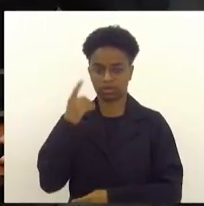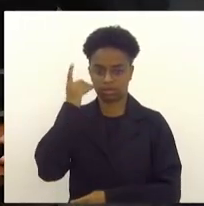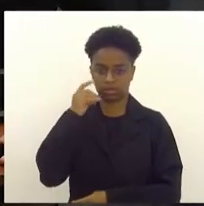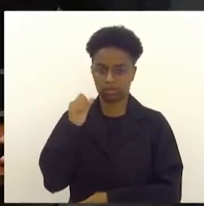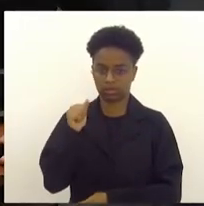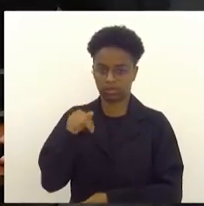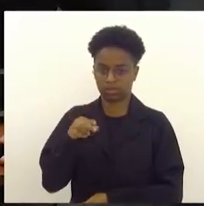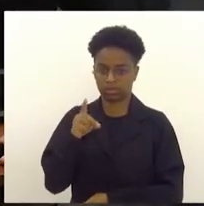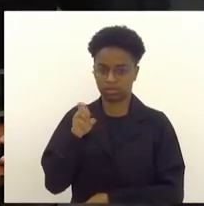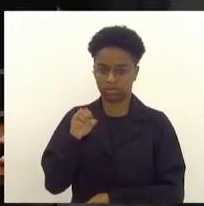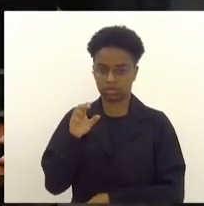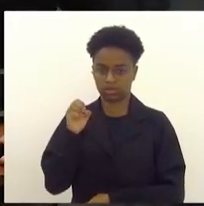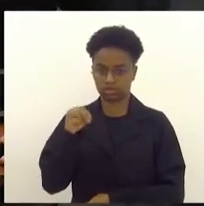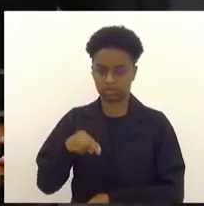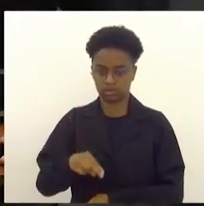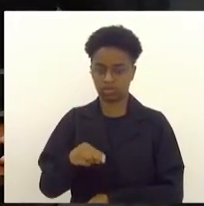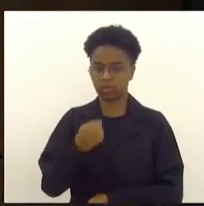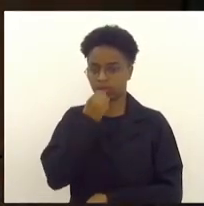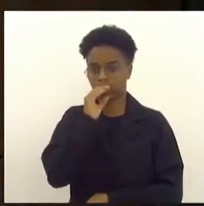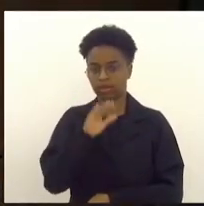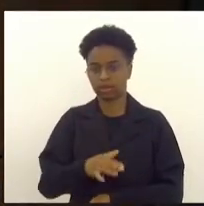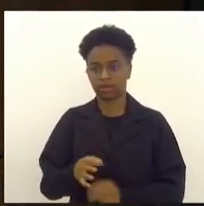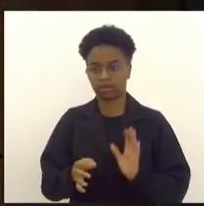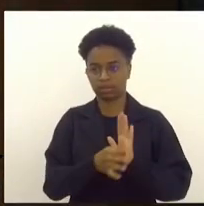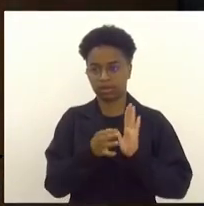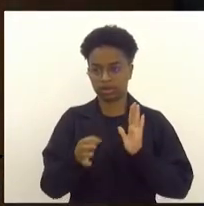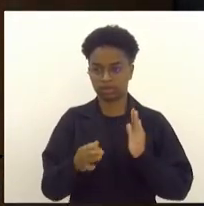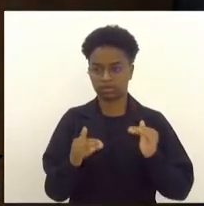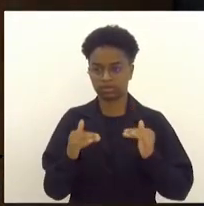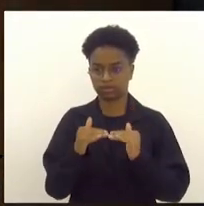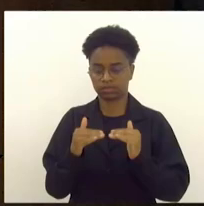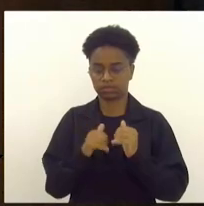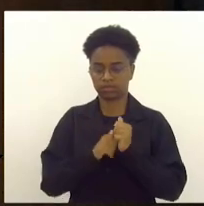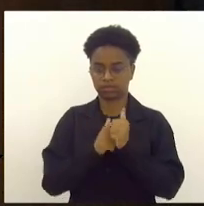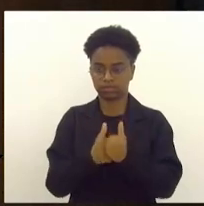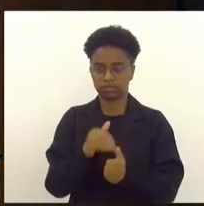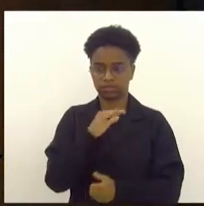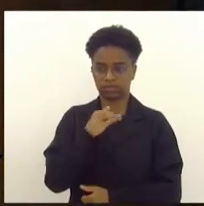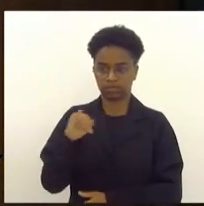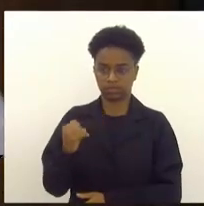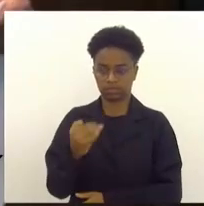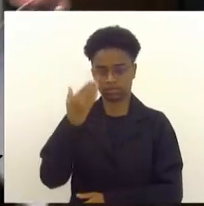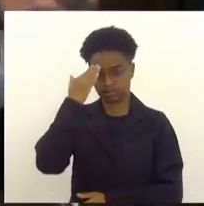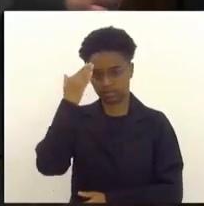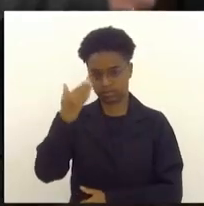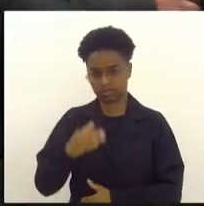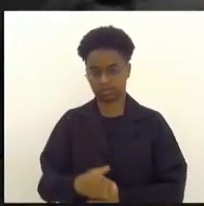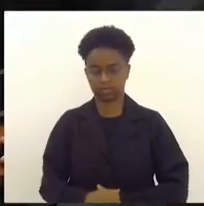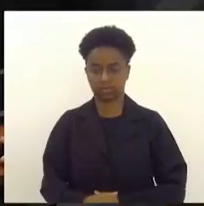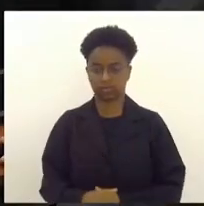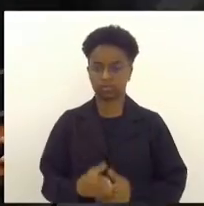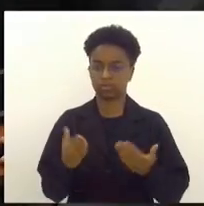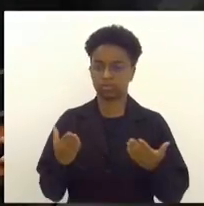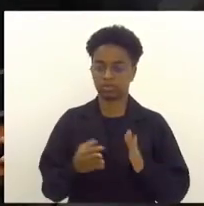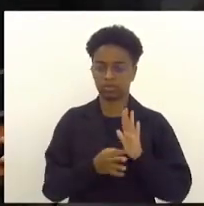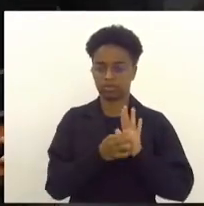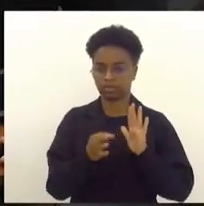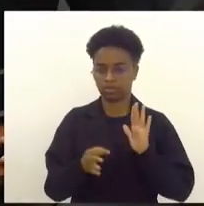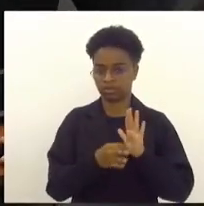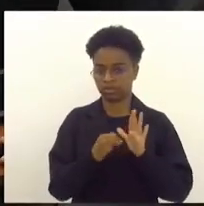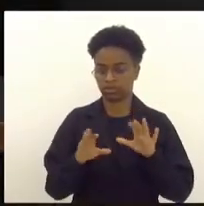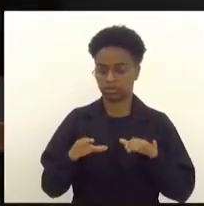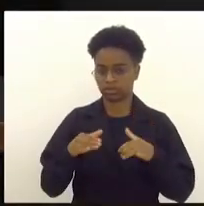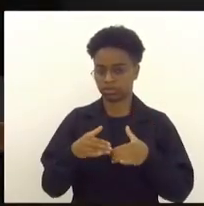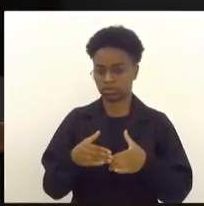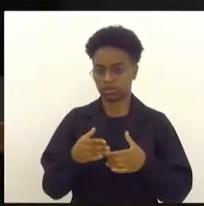Boa tarde senhor presidente parecer favorável acompanhando parecendo ccj Muito obrigado para emitir parecer pela comissão